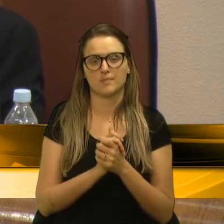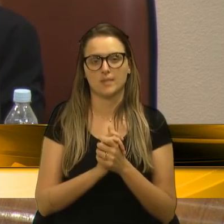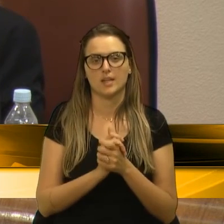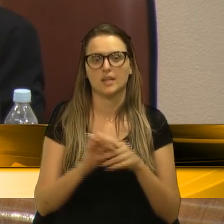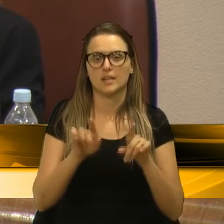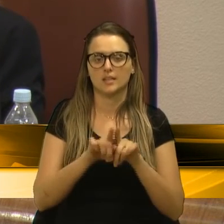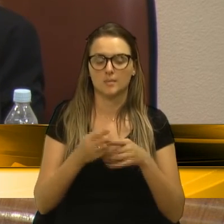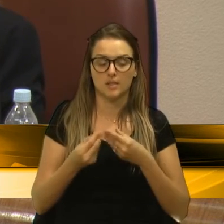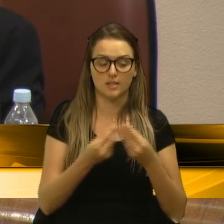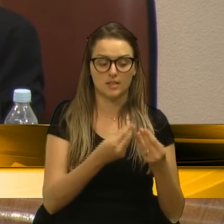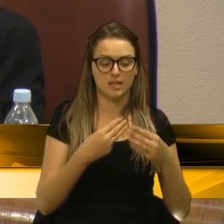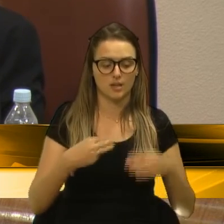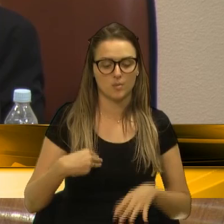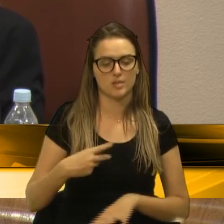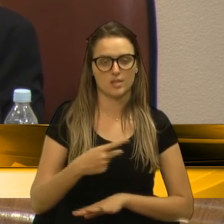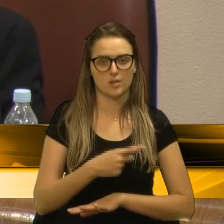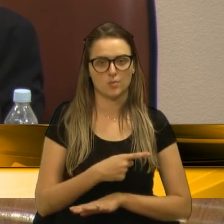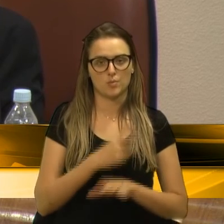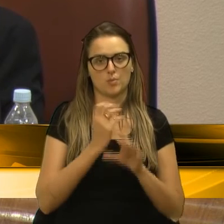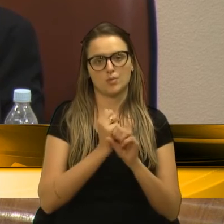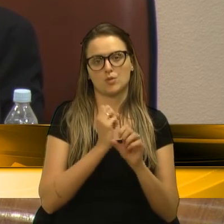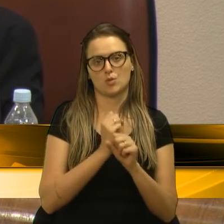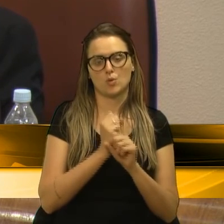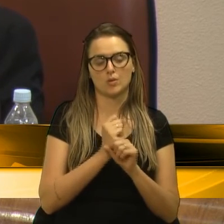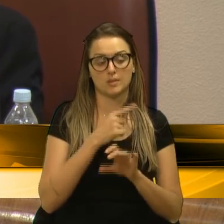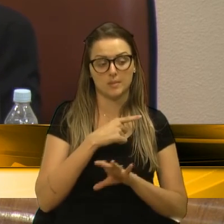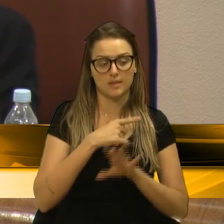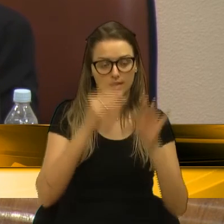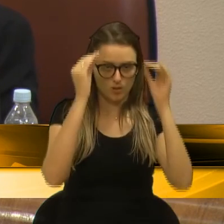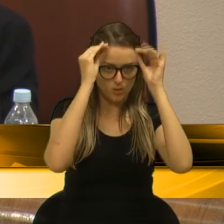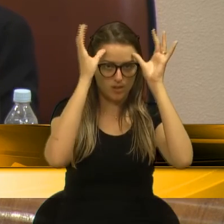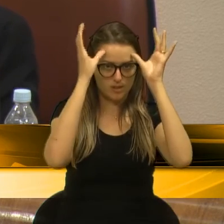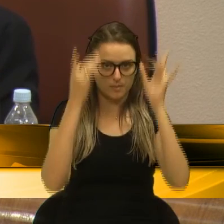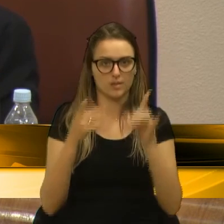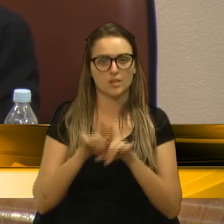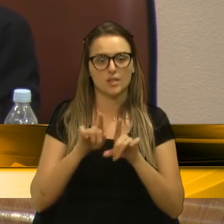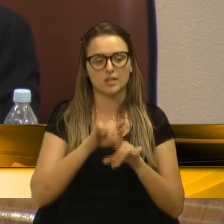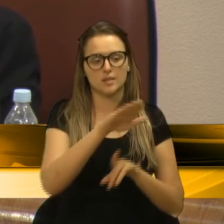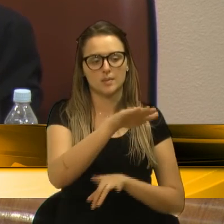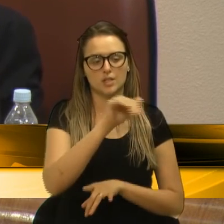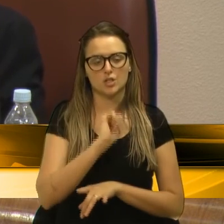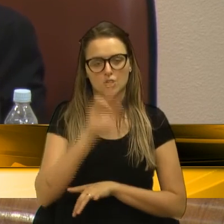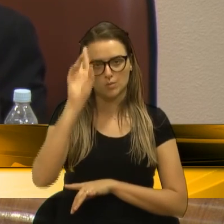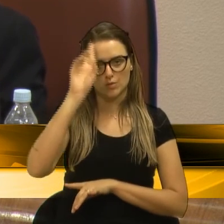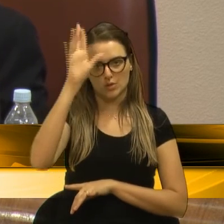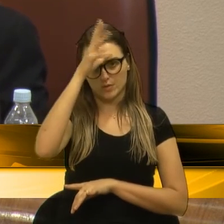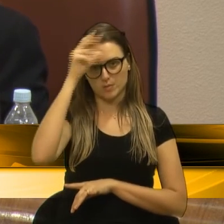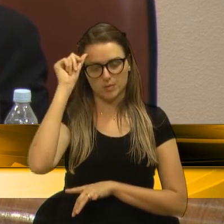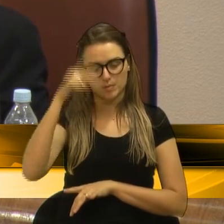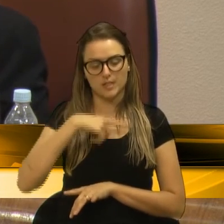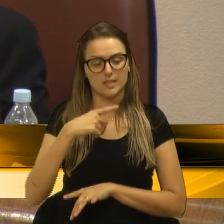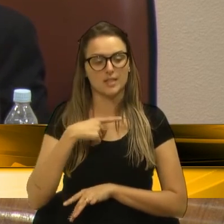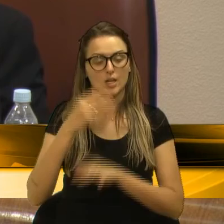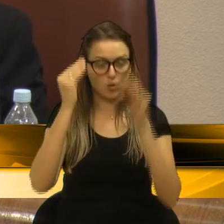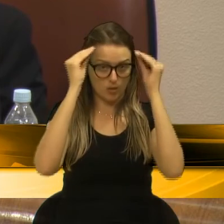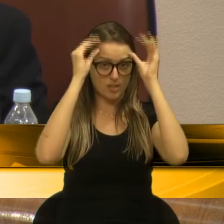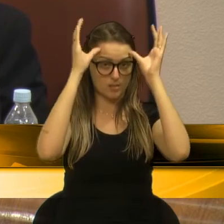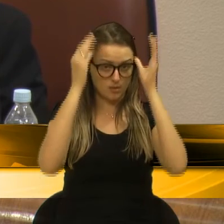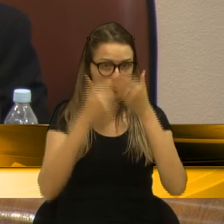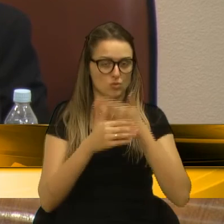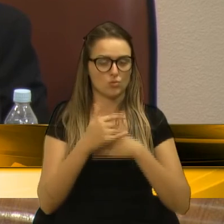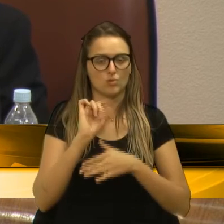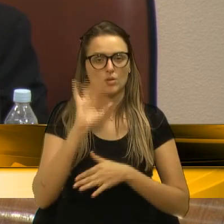Encaminha-se ao Ministério Público de Contas para a ciência. Intime-se o gestor para conhecimento deste despacho